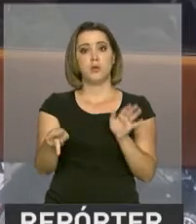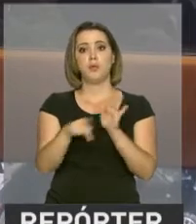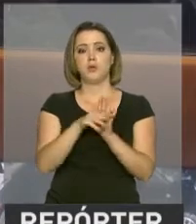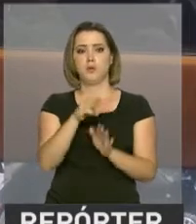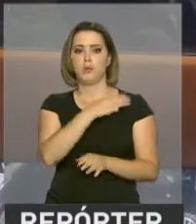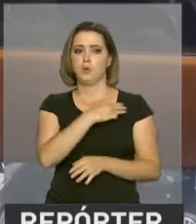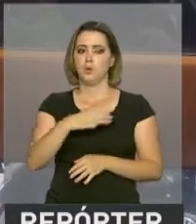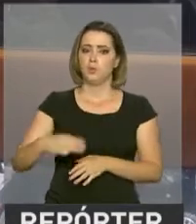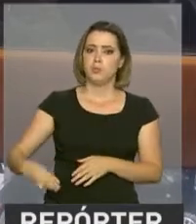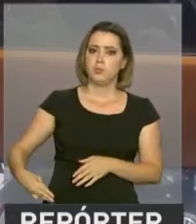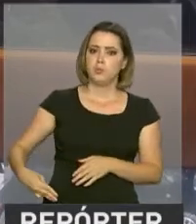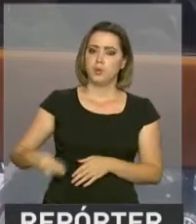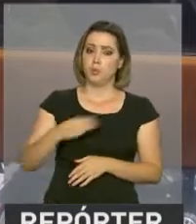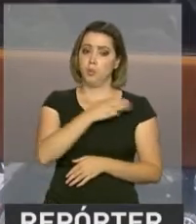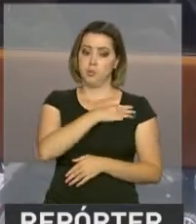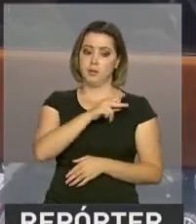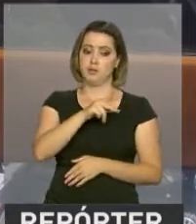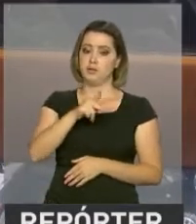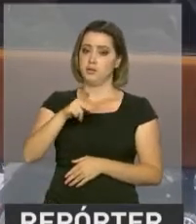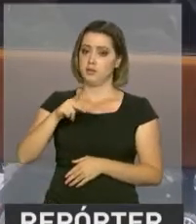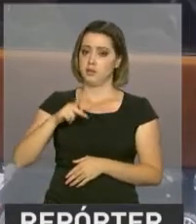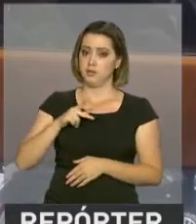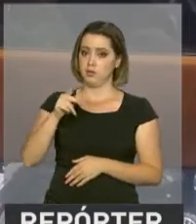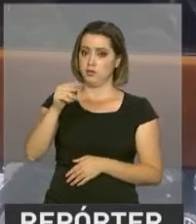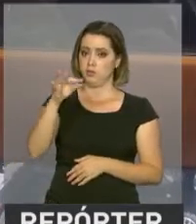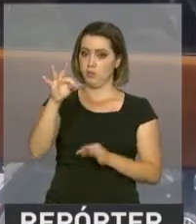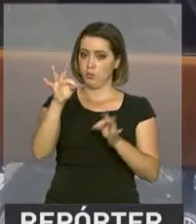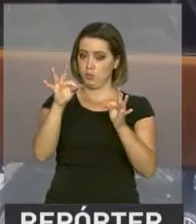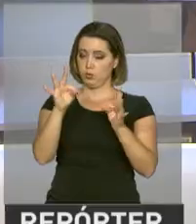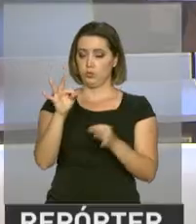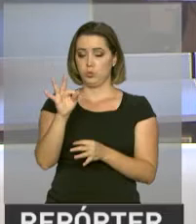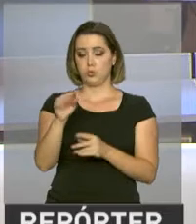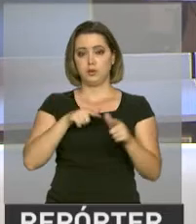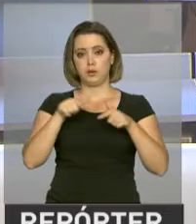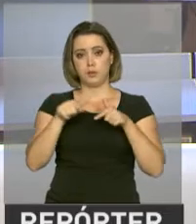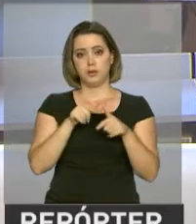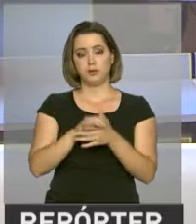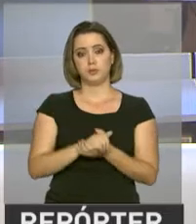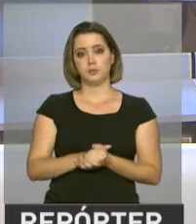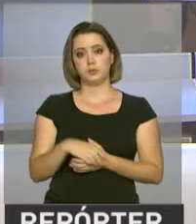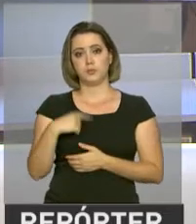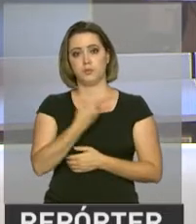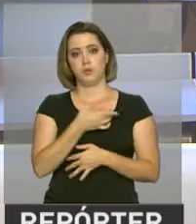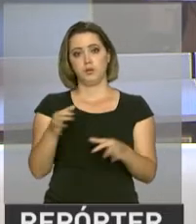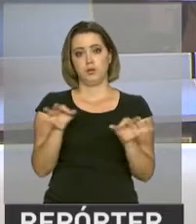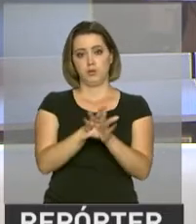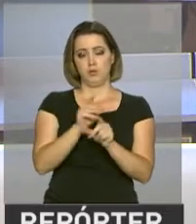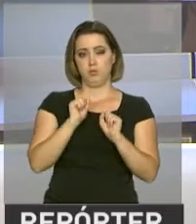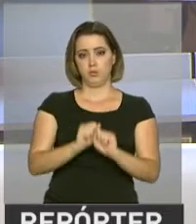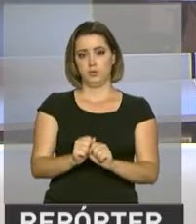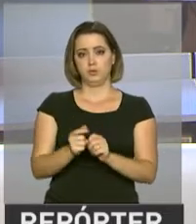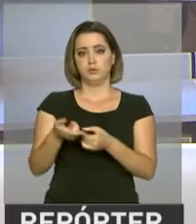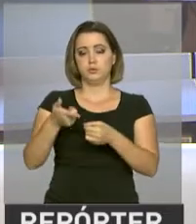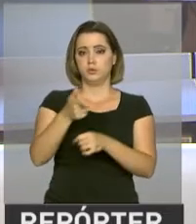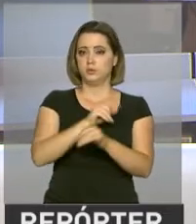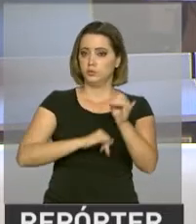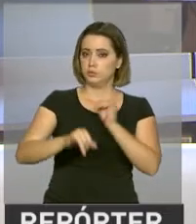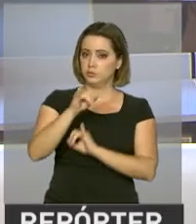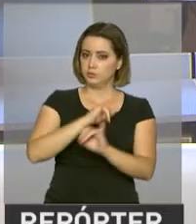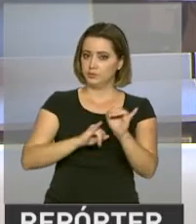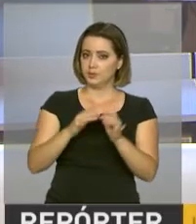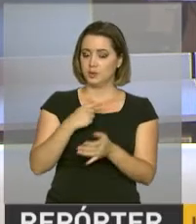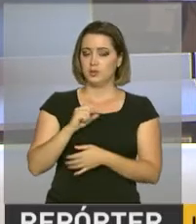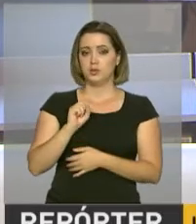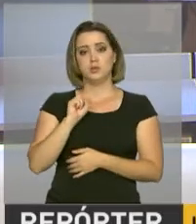mais nas superintendências regionais ou na gaveta doença nós ficamos por aqui podemos voltar a qualquer momento com